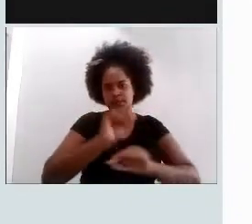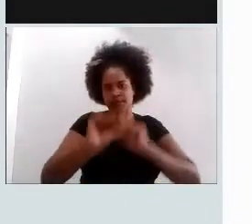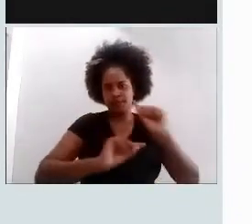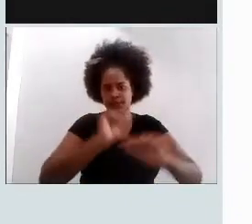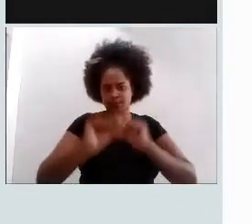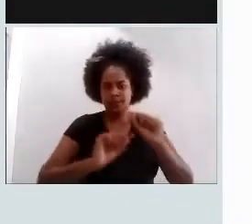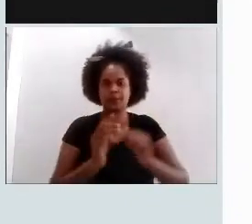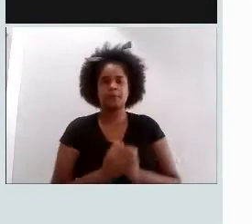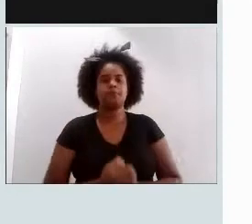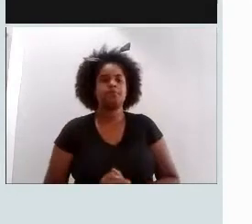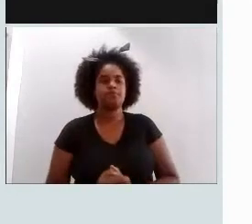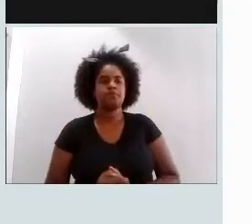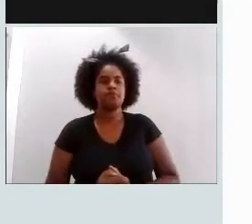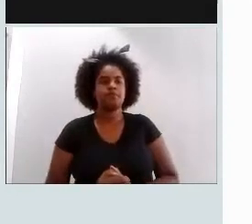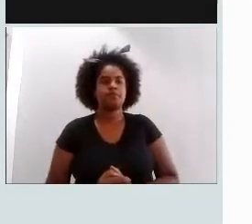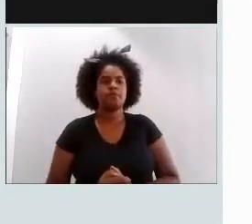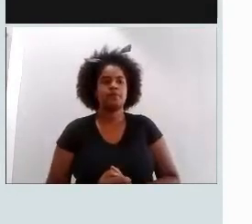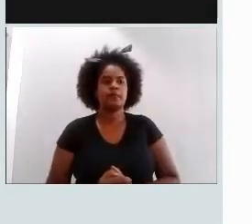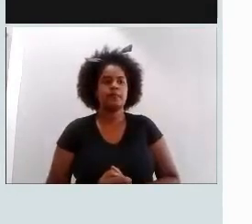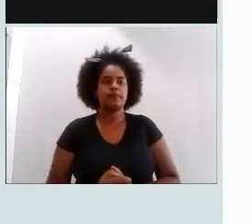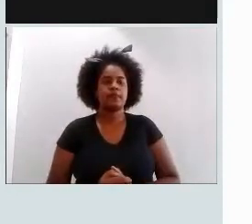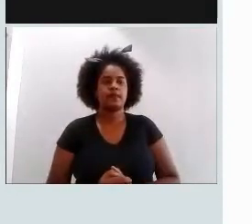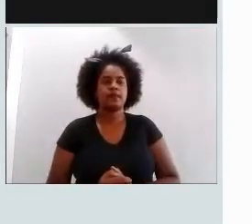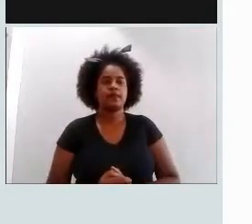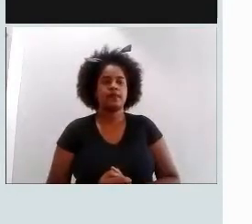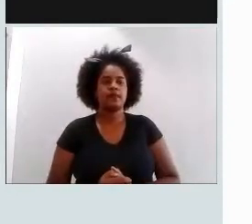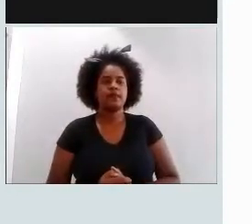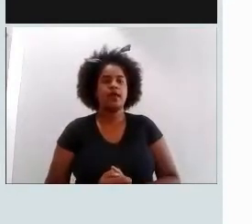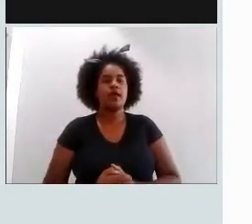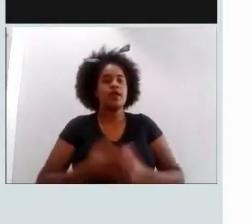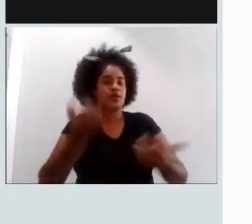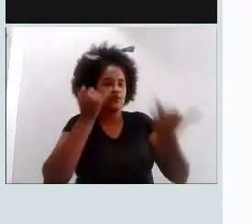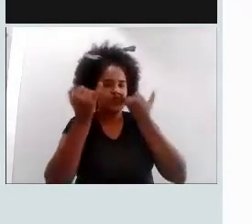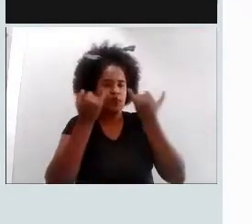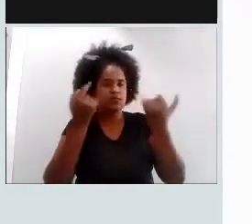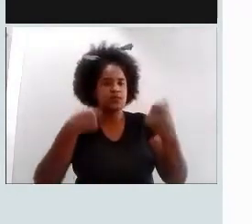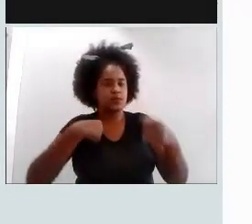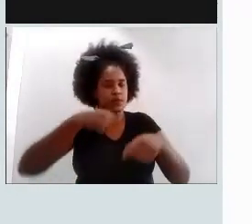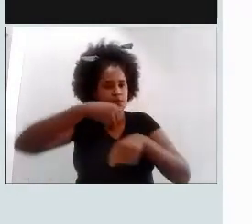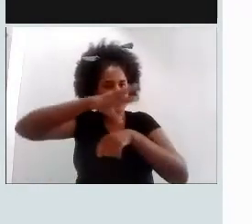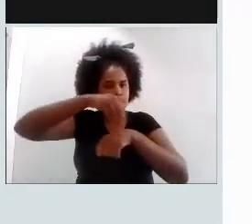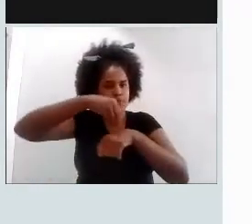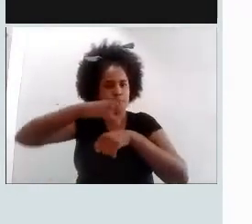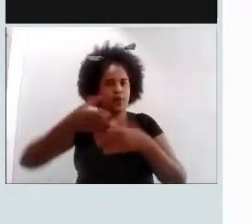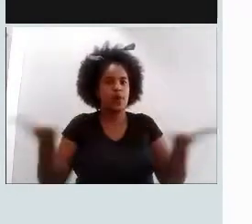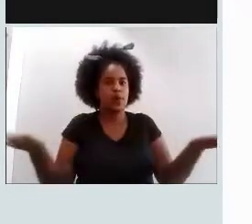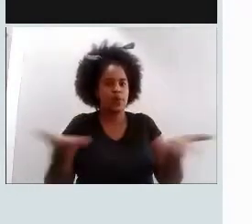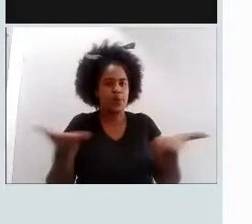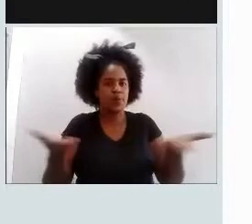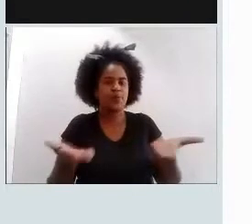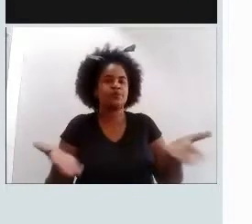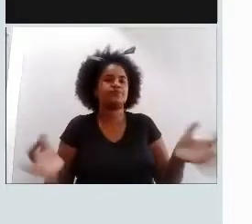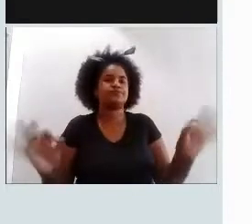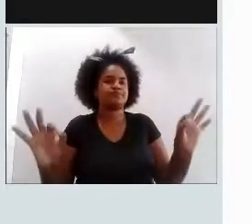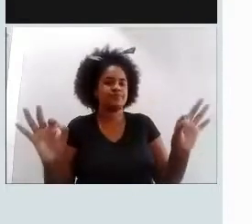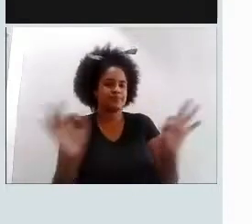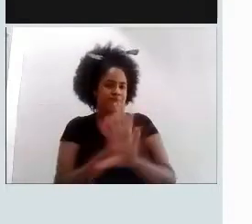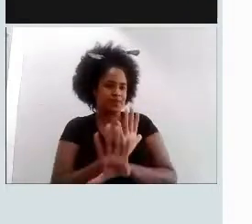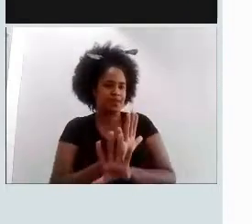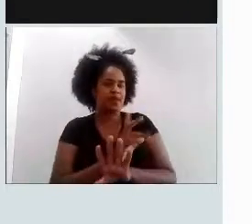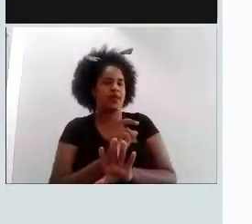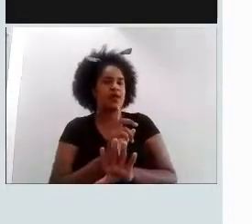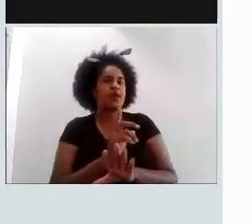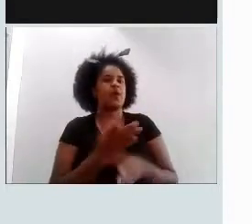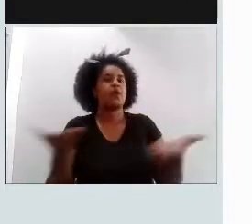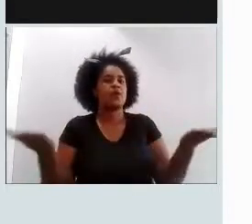essas coisas que eu passei para vocês agora, certo? O nosso assunto chegou ao fim. Hoje